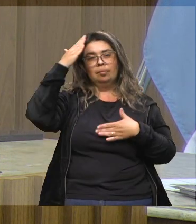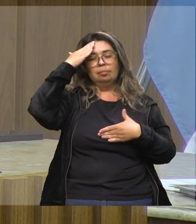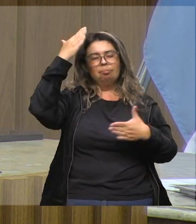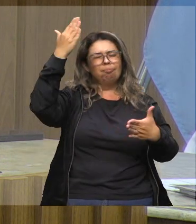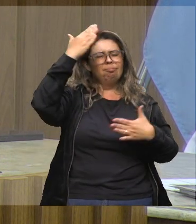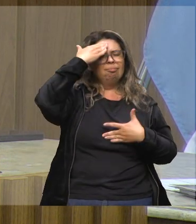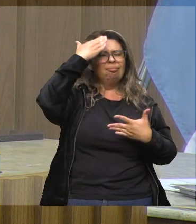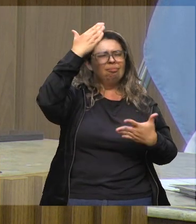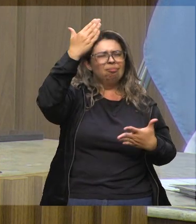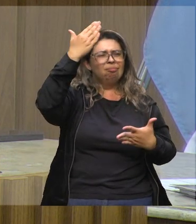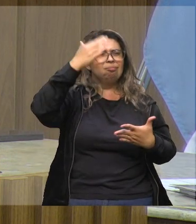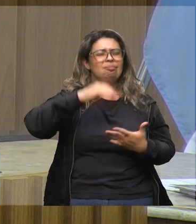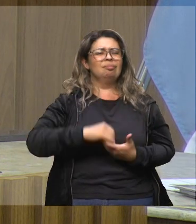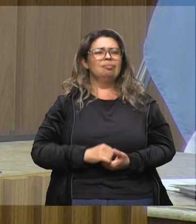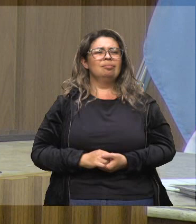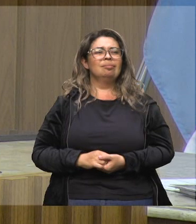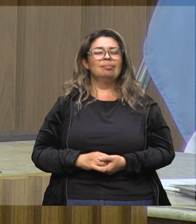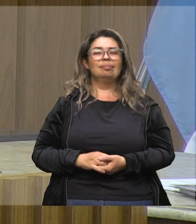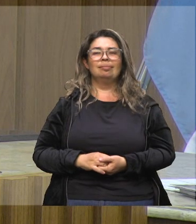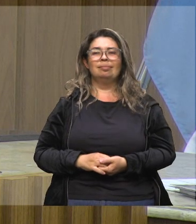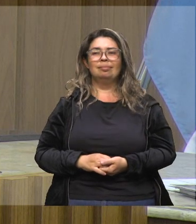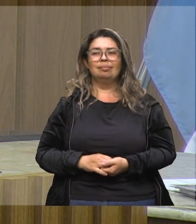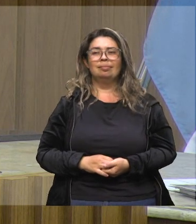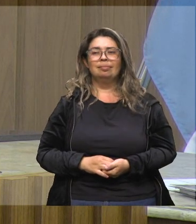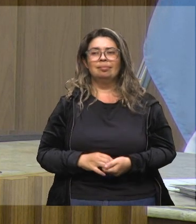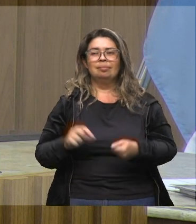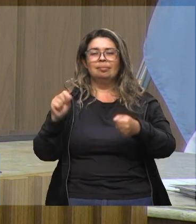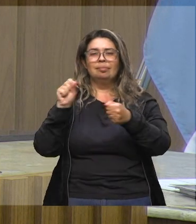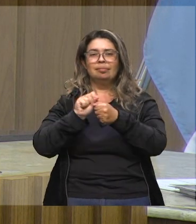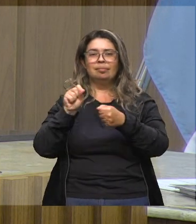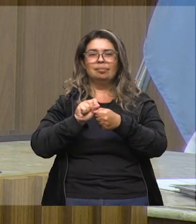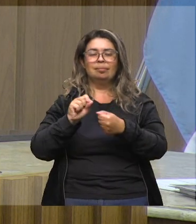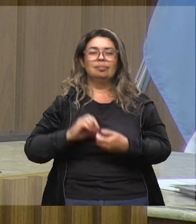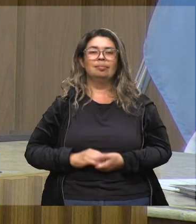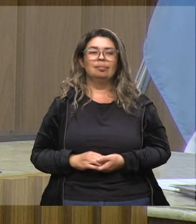imensamente. Eles estão, na verdade,